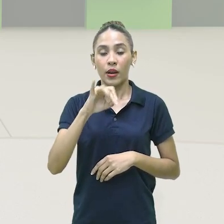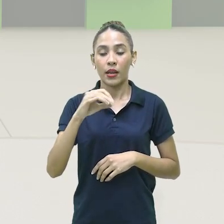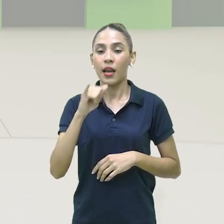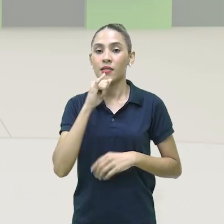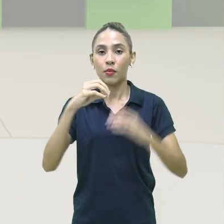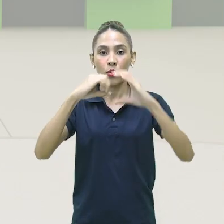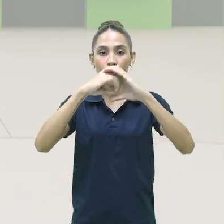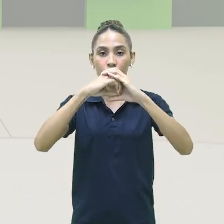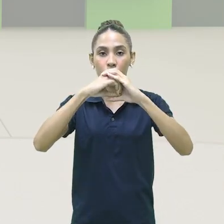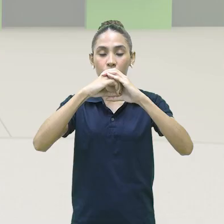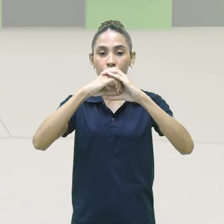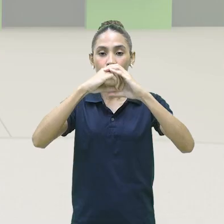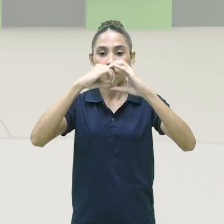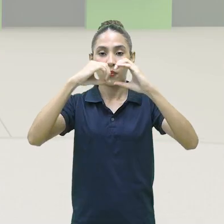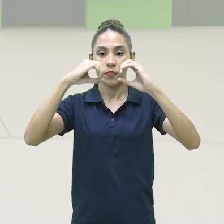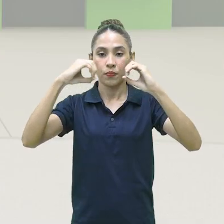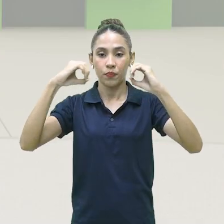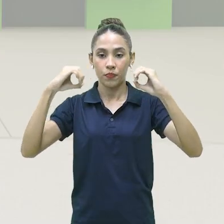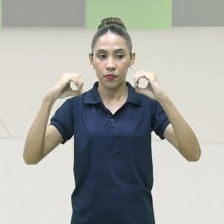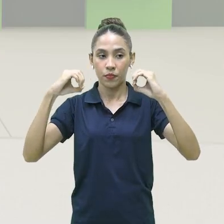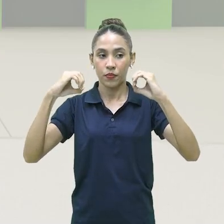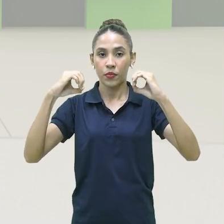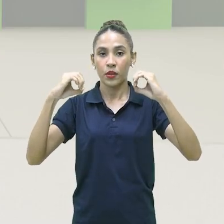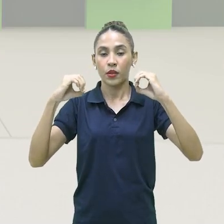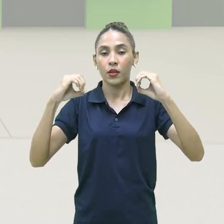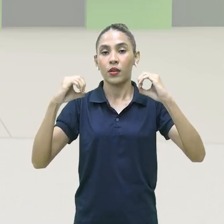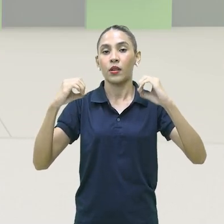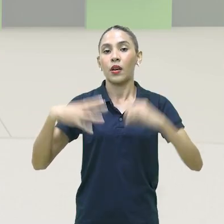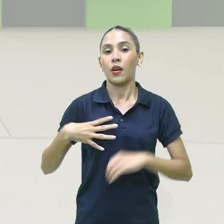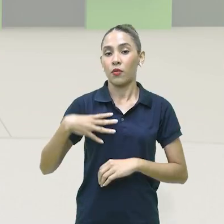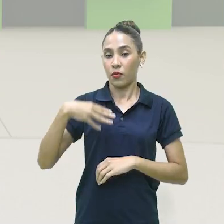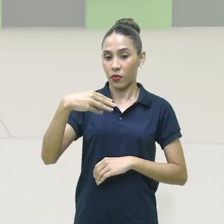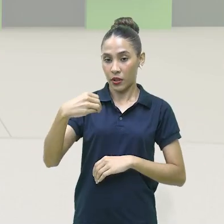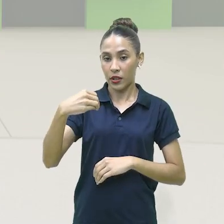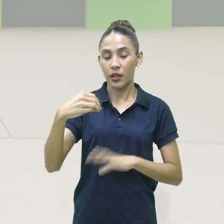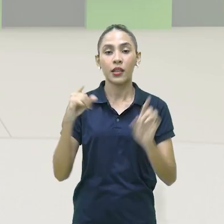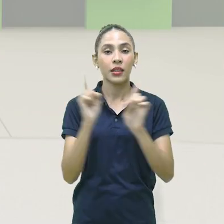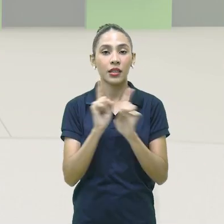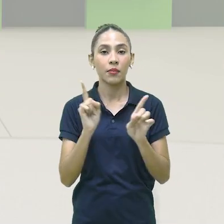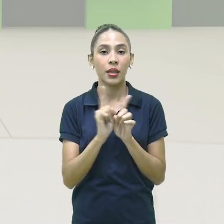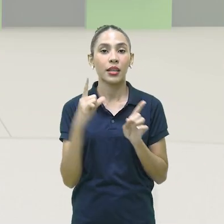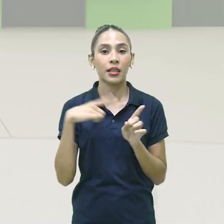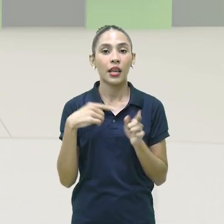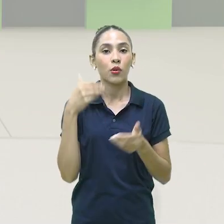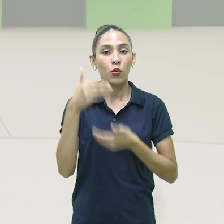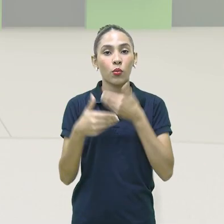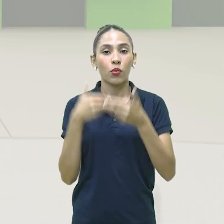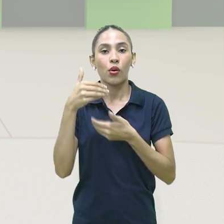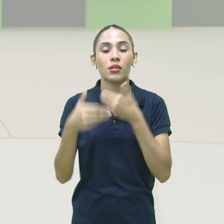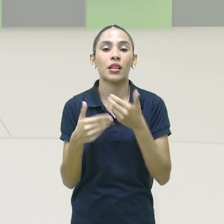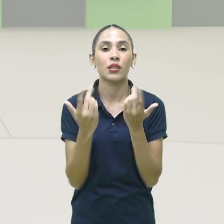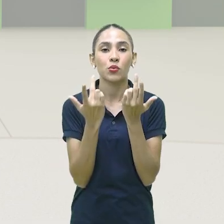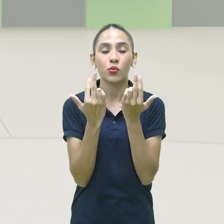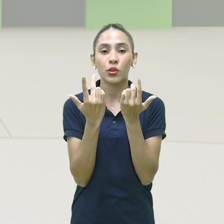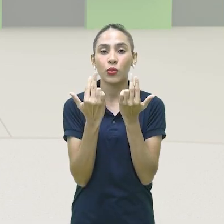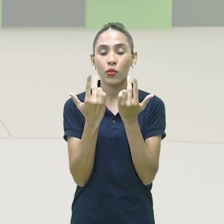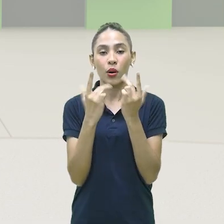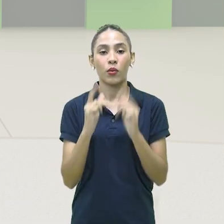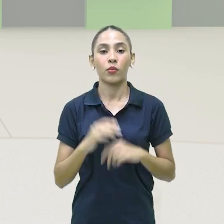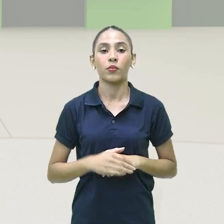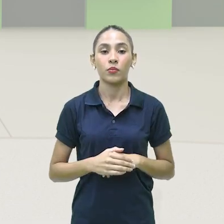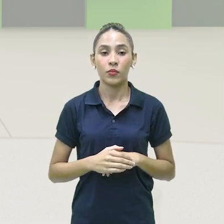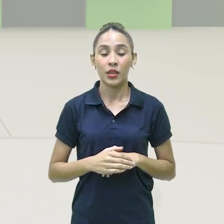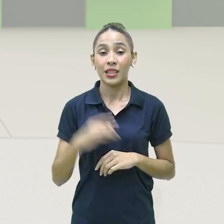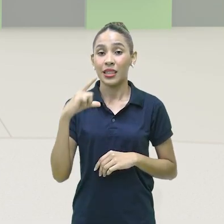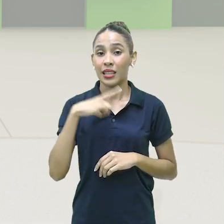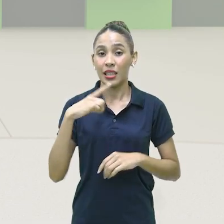2 células, né, que são chamadas de células filhas, e que tem um processo exatamente igual, né, aliás, que